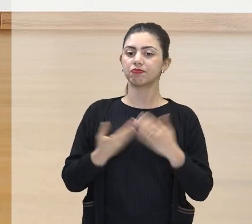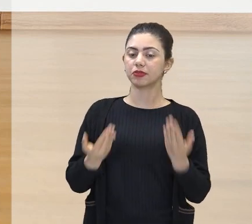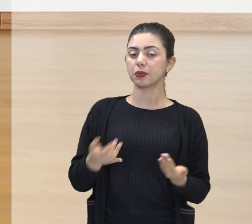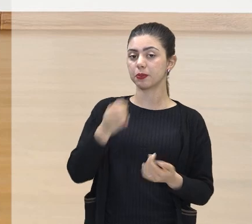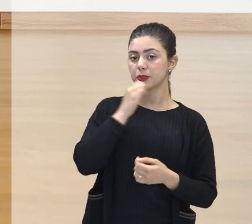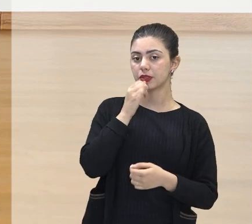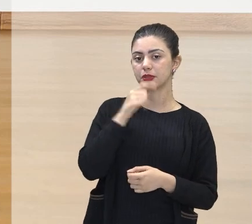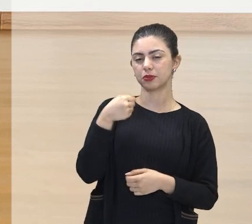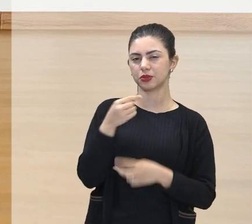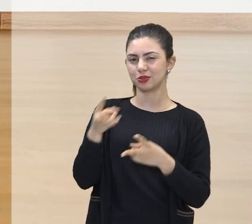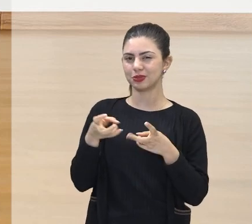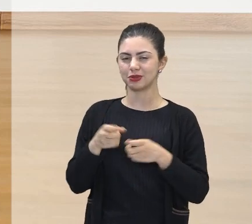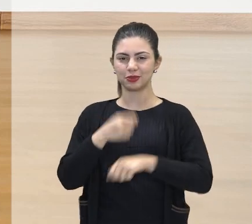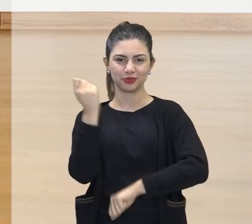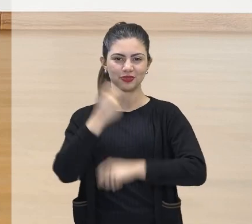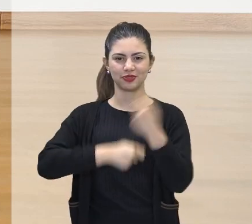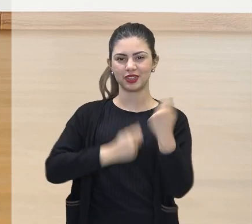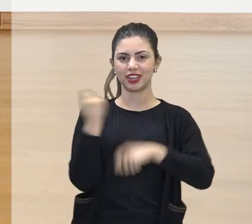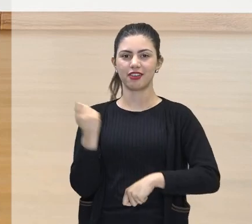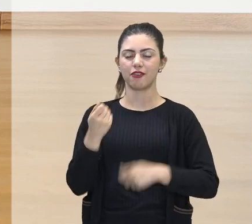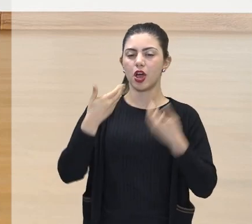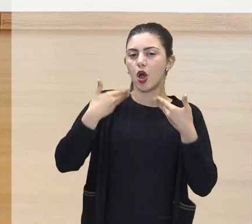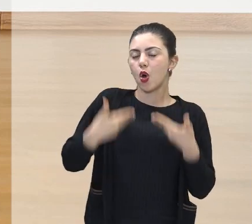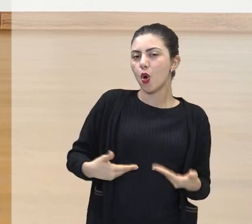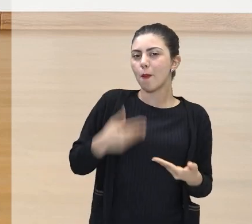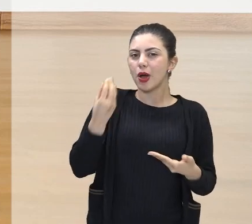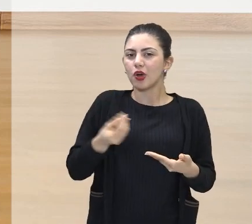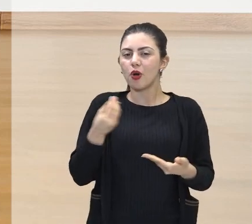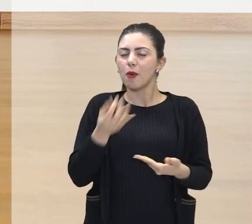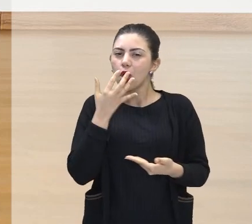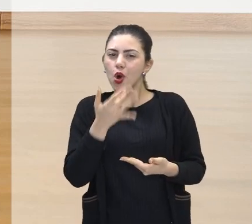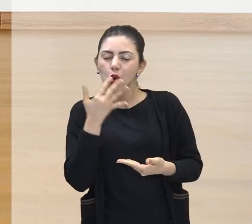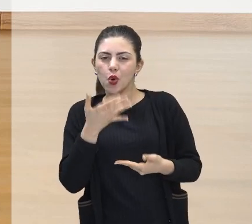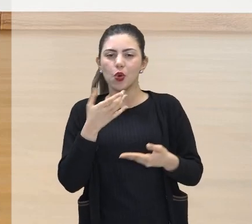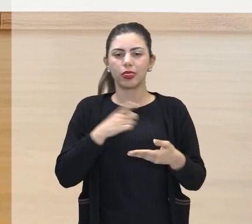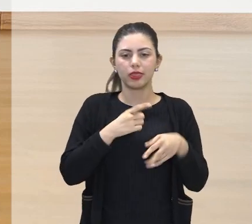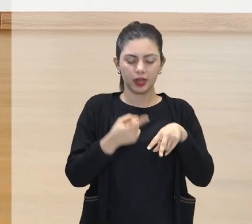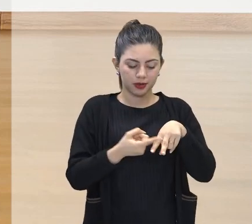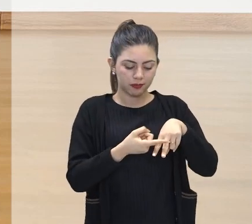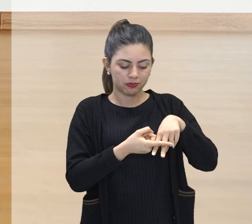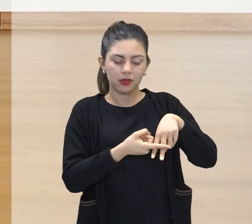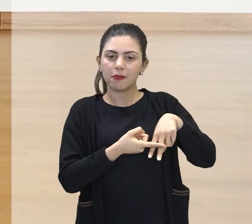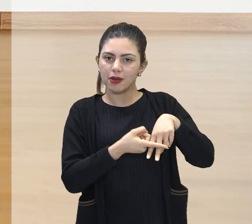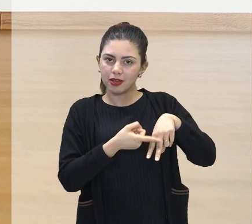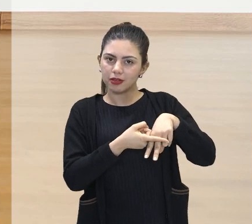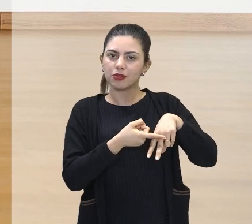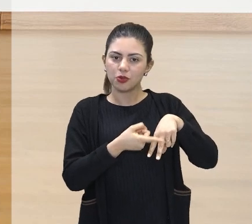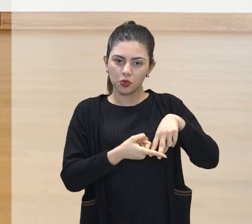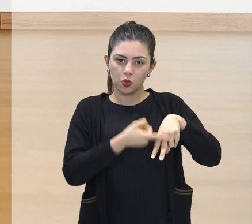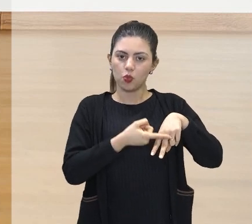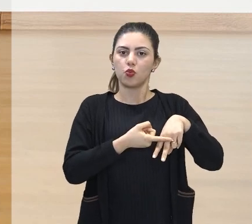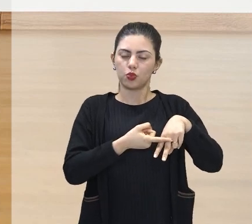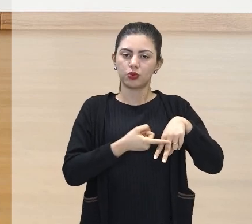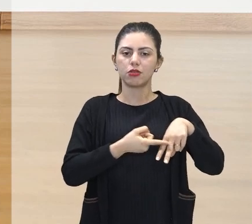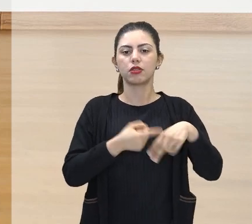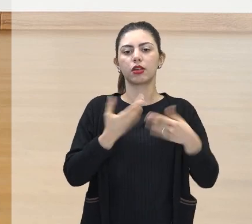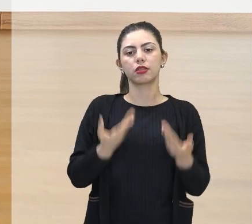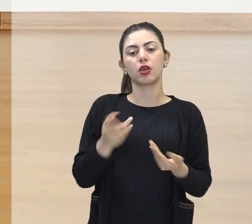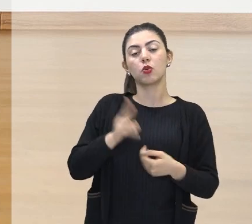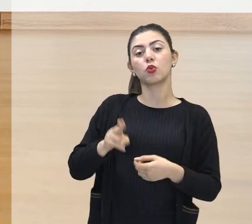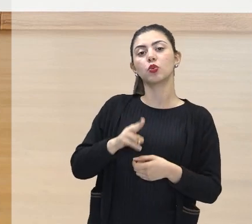que no frevo, o figurino é bem colorido, com as sainhas mais um pouquinho acima do joelho, e eles utilizam